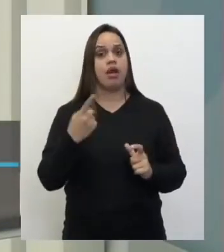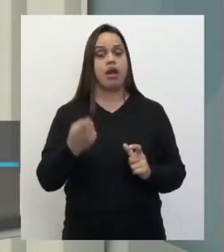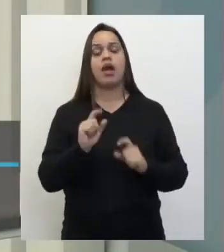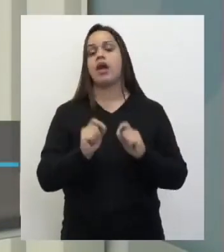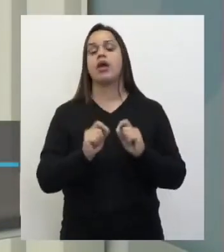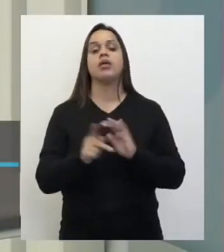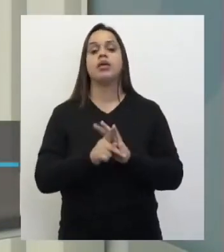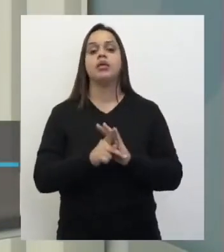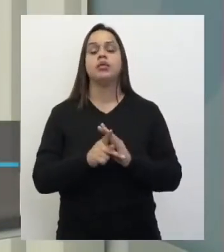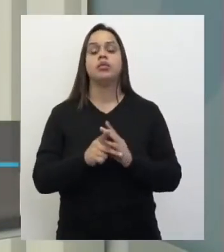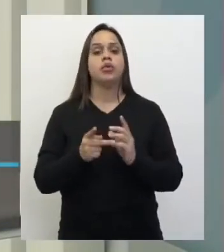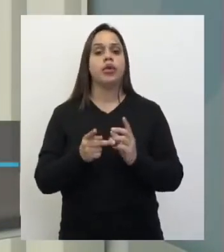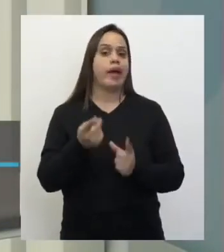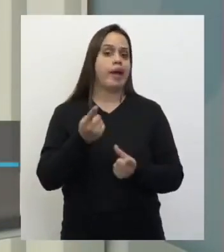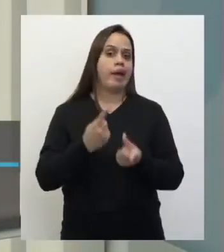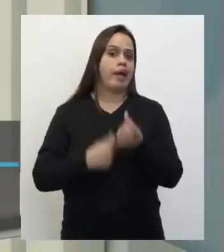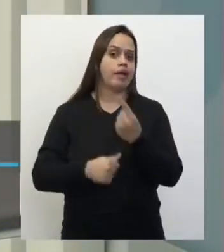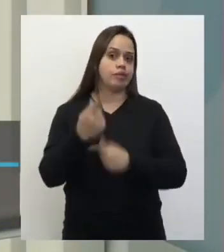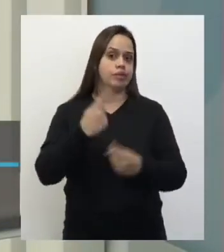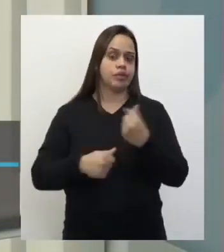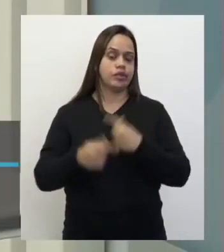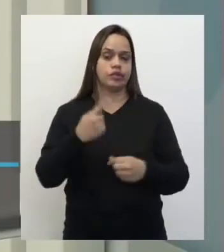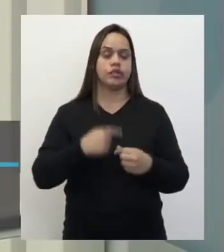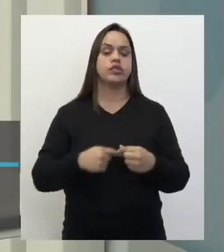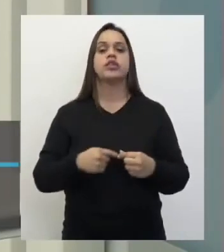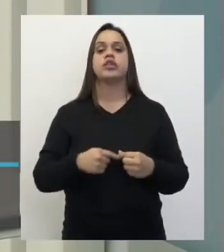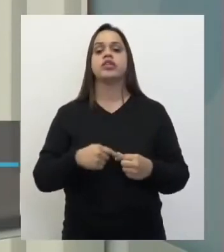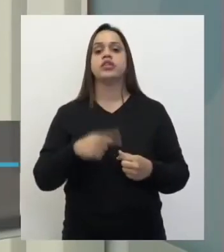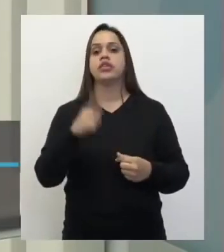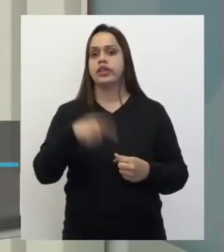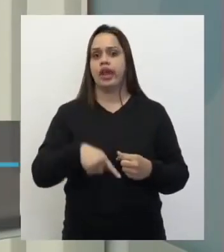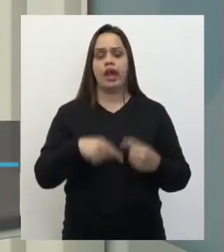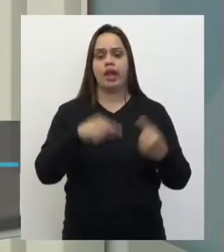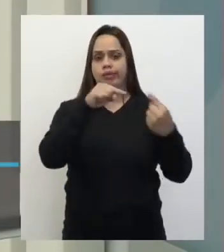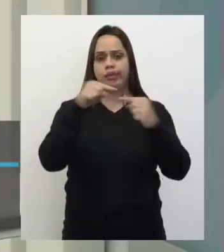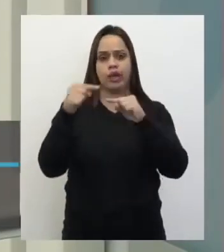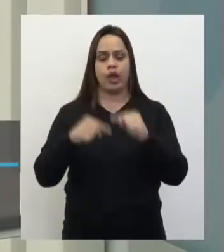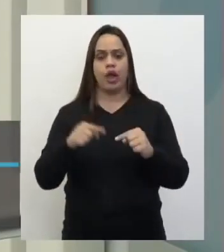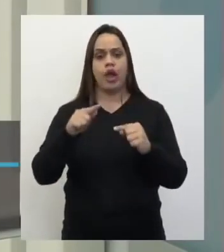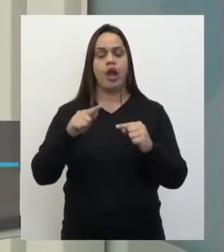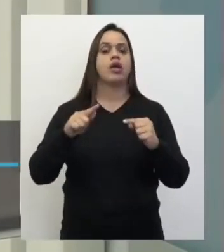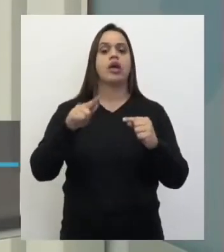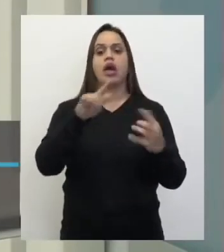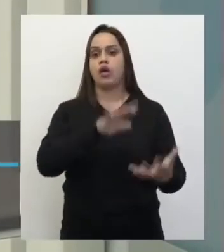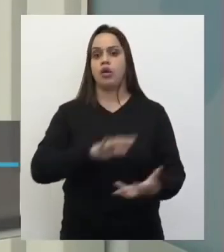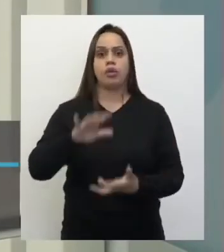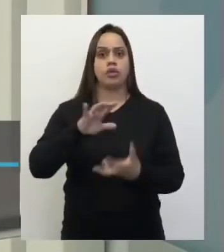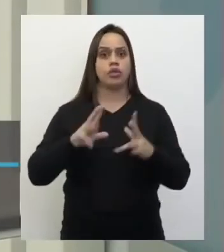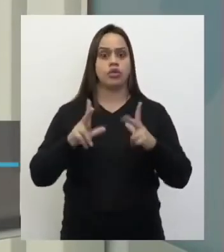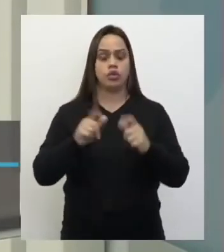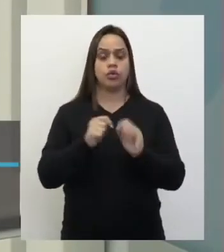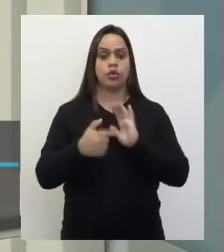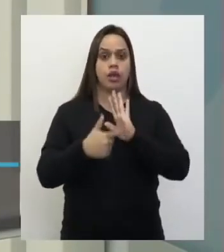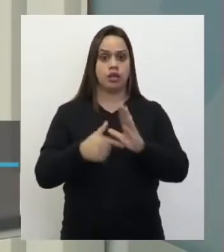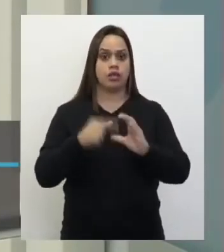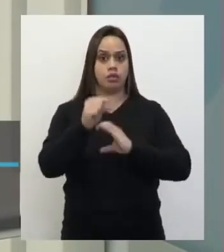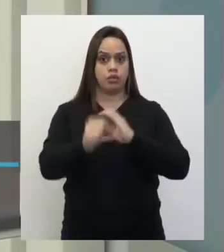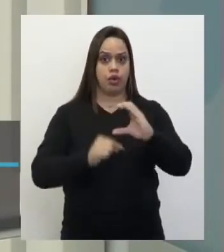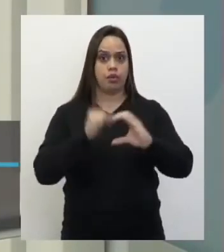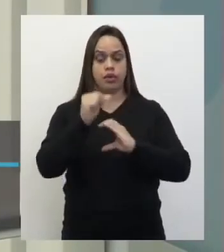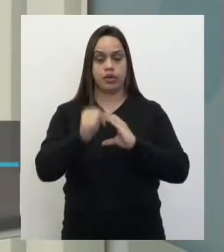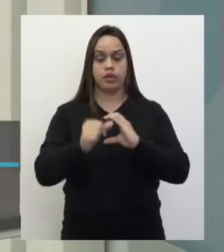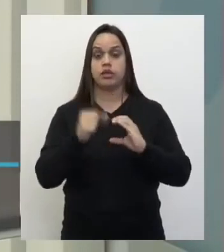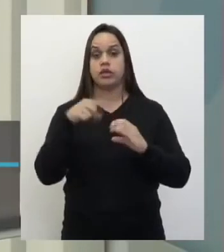a grandes empresas, ligada à questão da globalização, à expressão do capitalismo. Então,